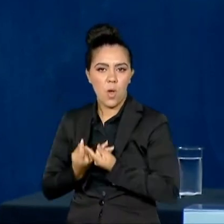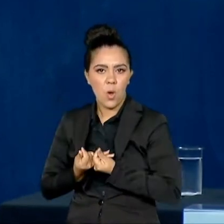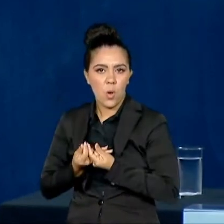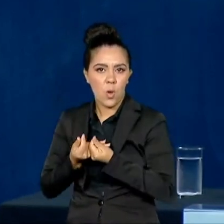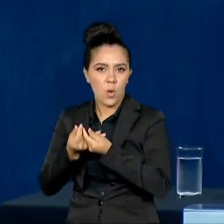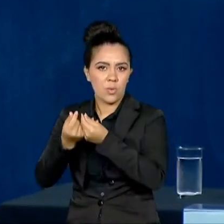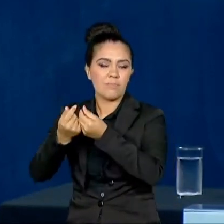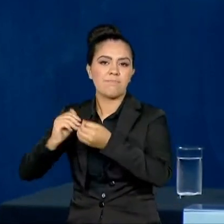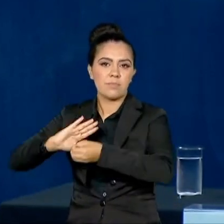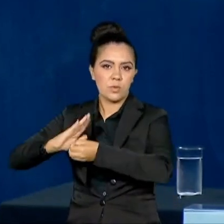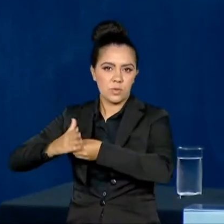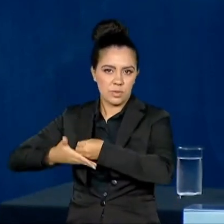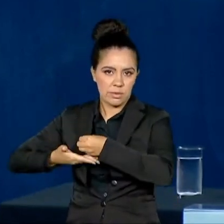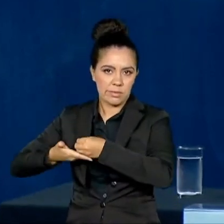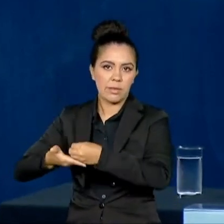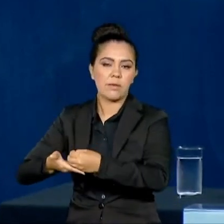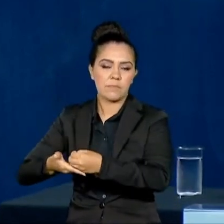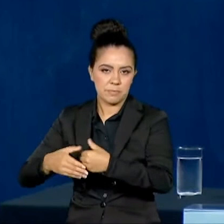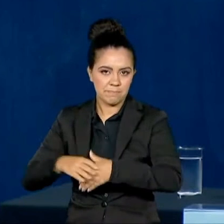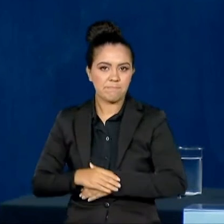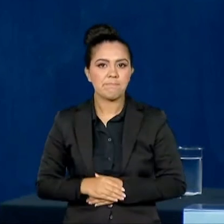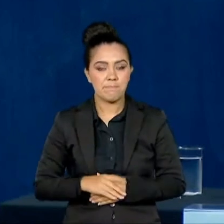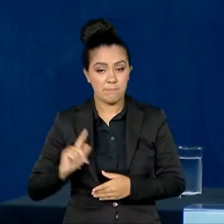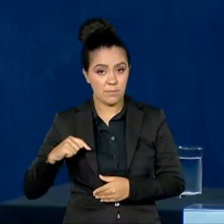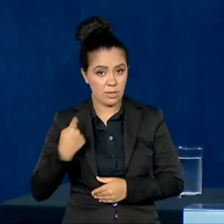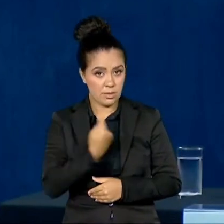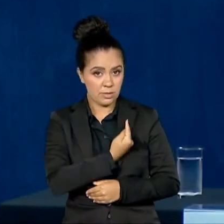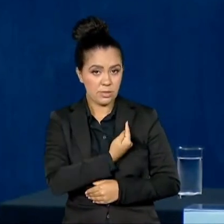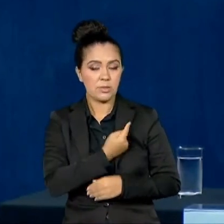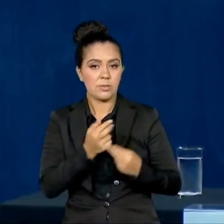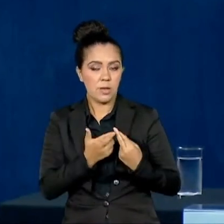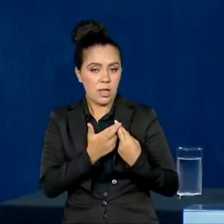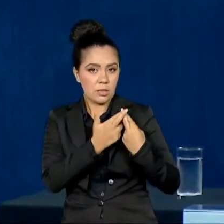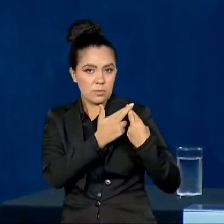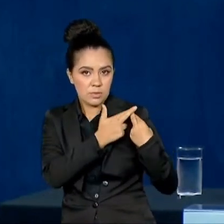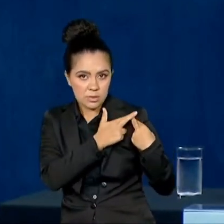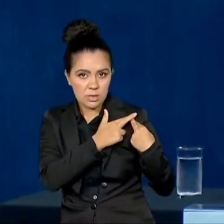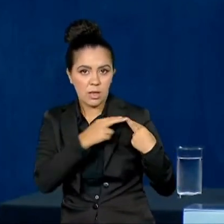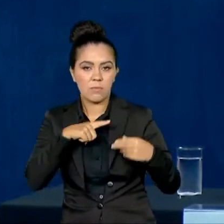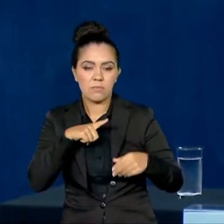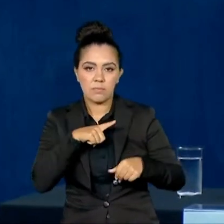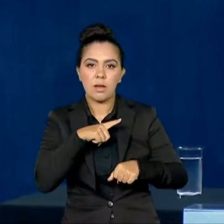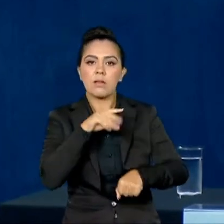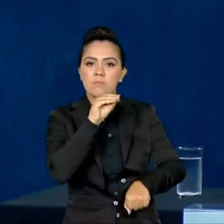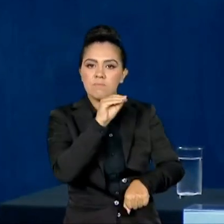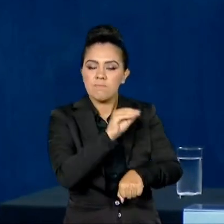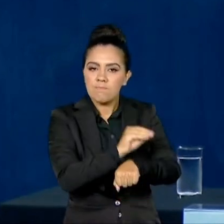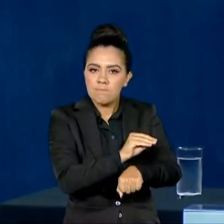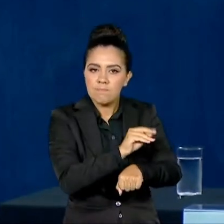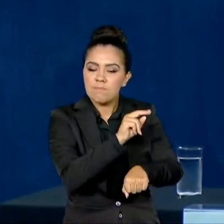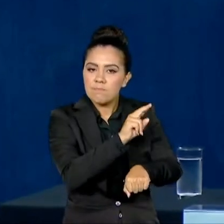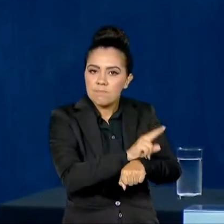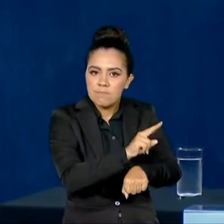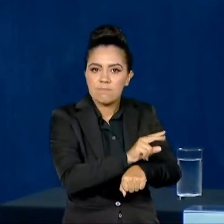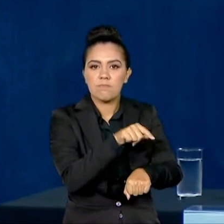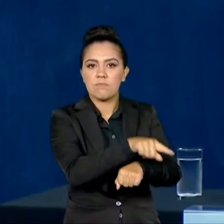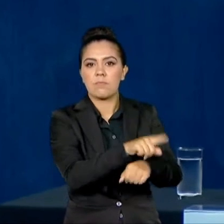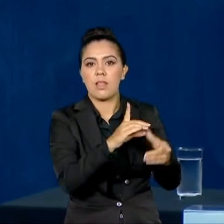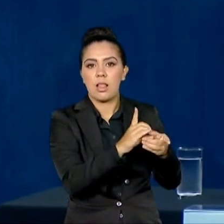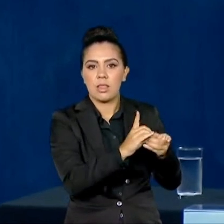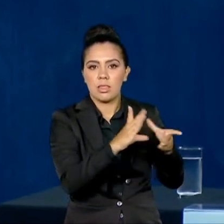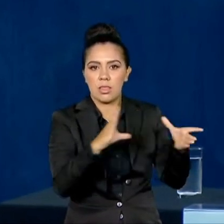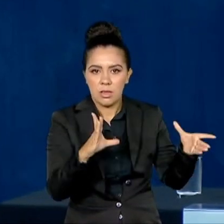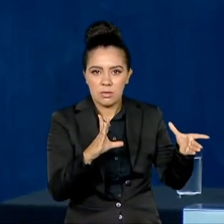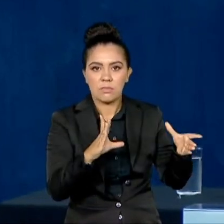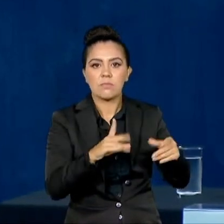ecologicamente sustentado. Somos corresponsáveis pela preservação da democracia, estabelecida como